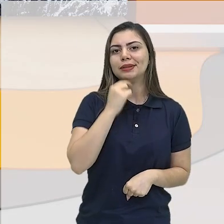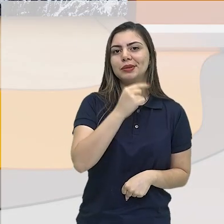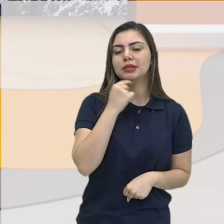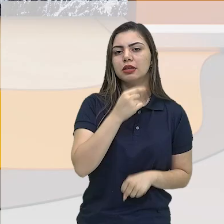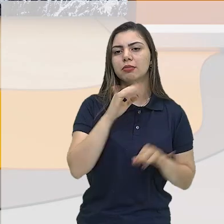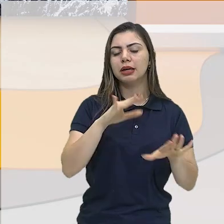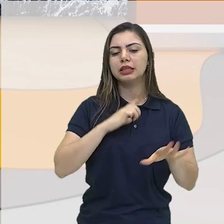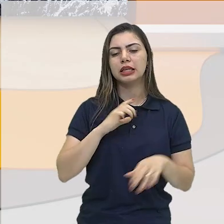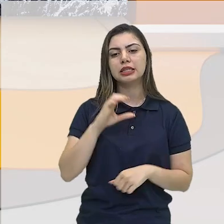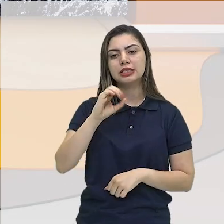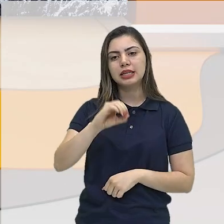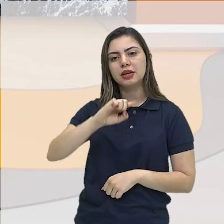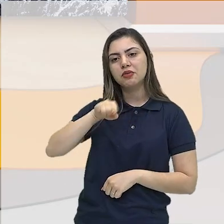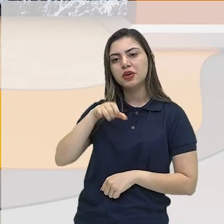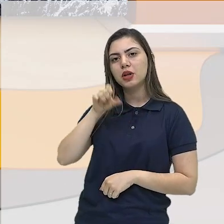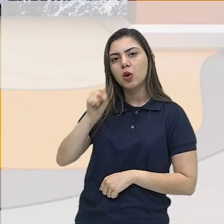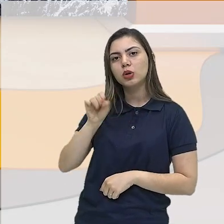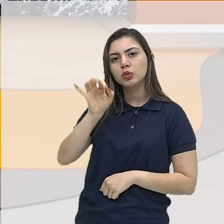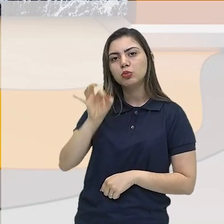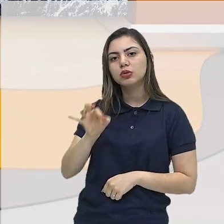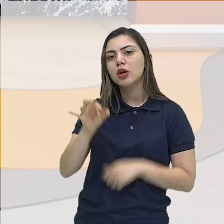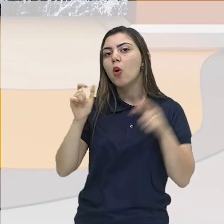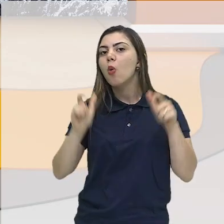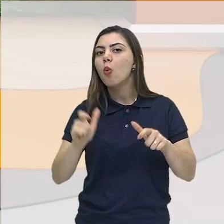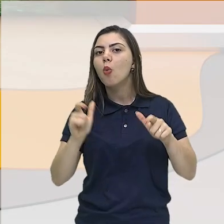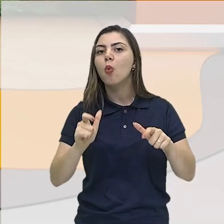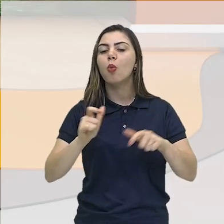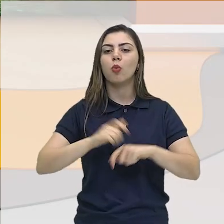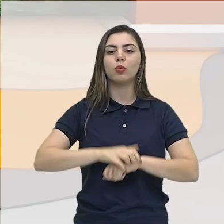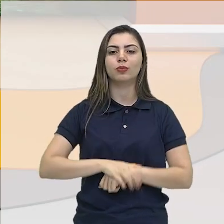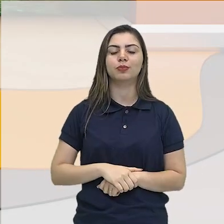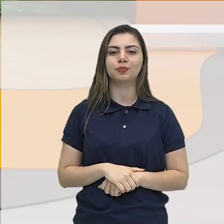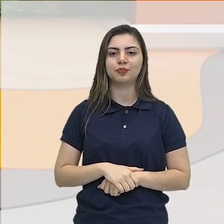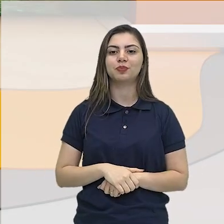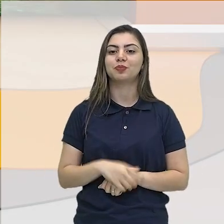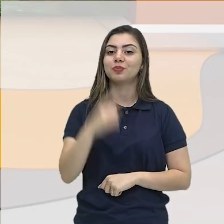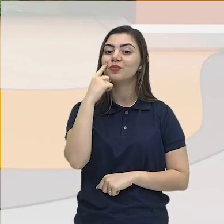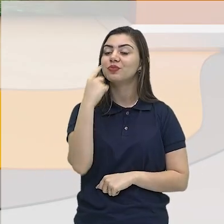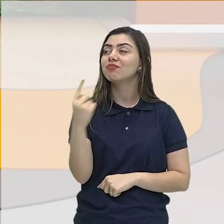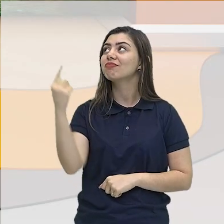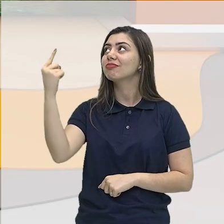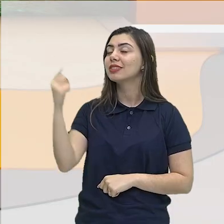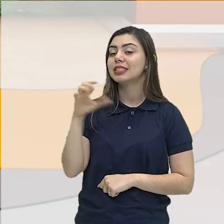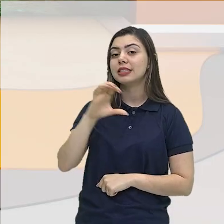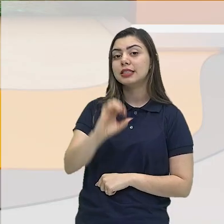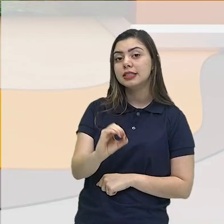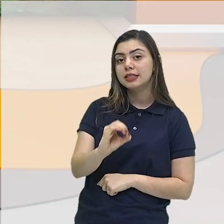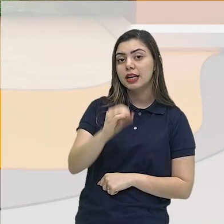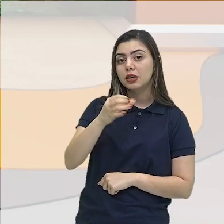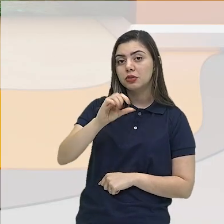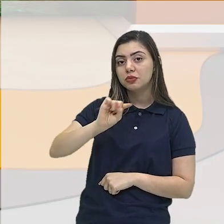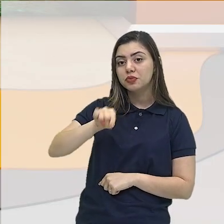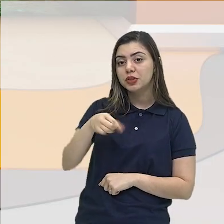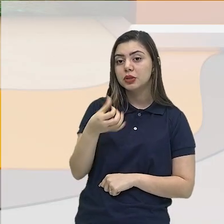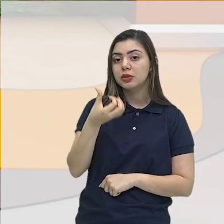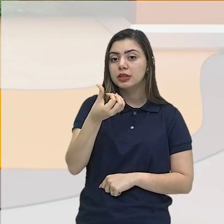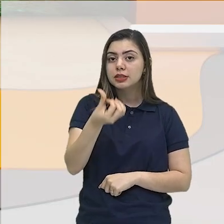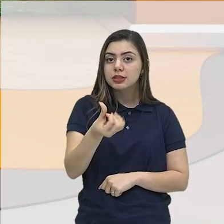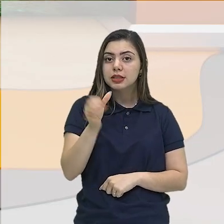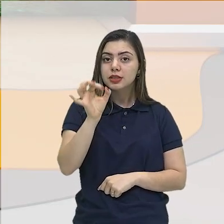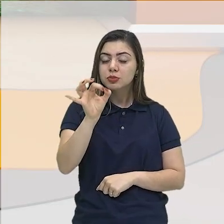outros 0,8%? Olha só. Temos aí 0,6%, é o que